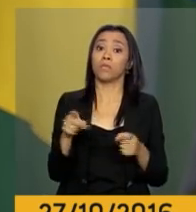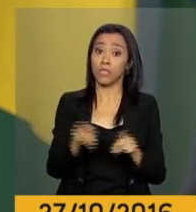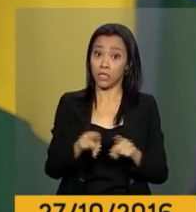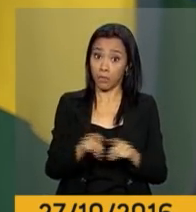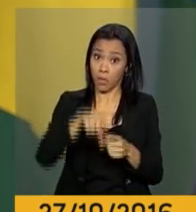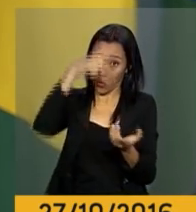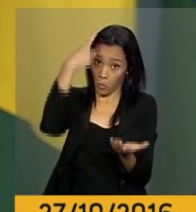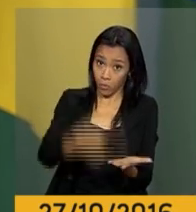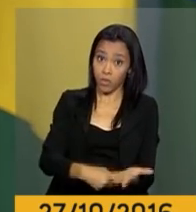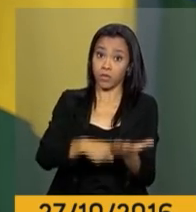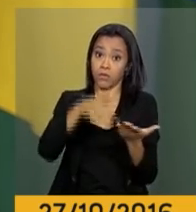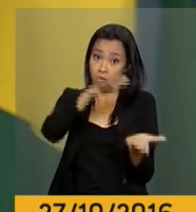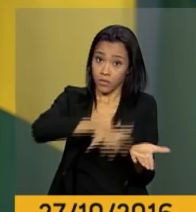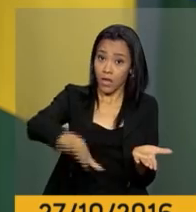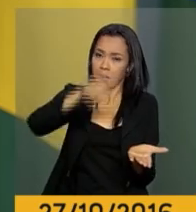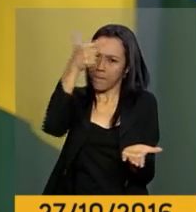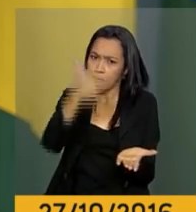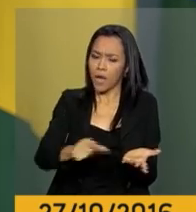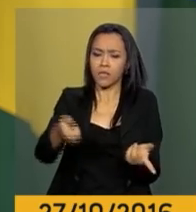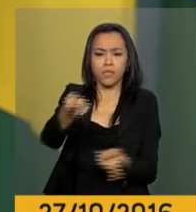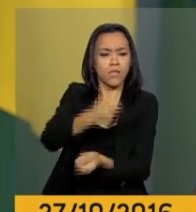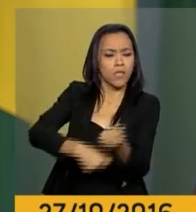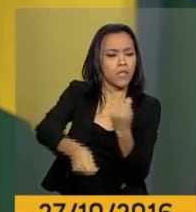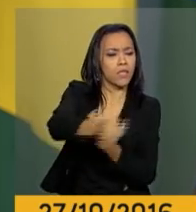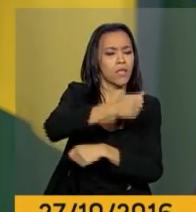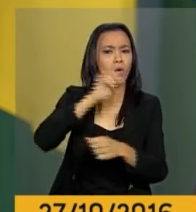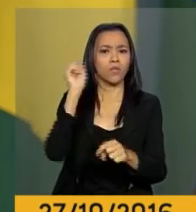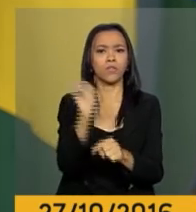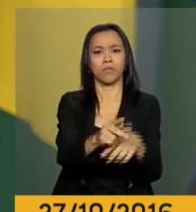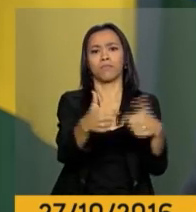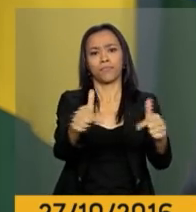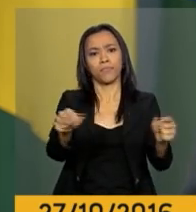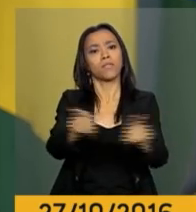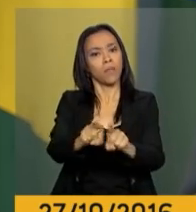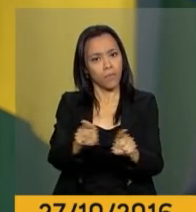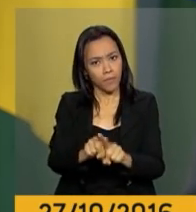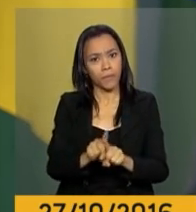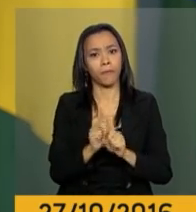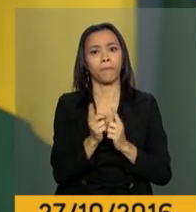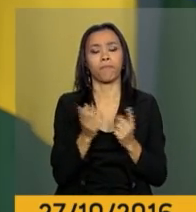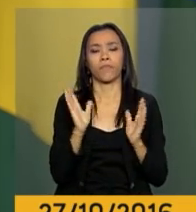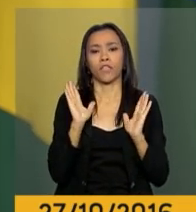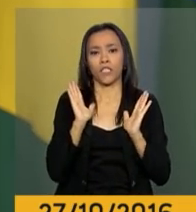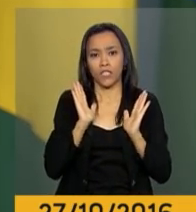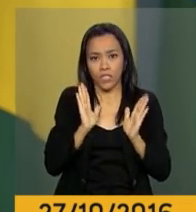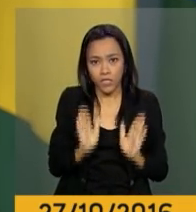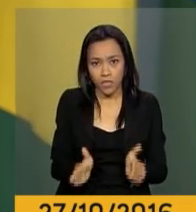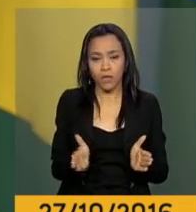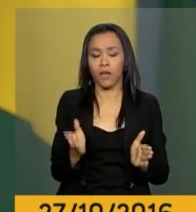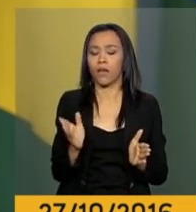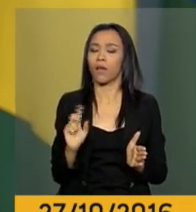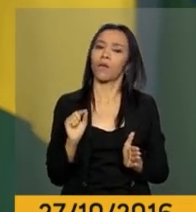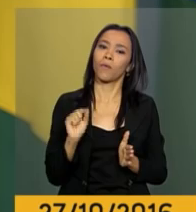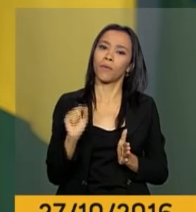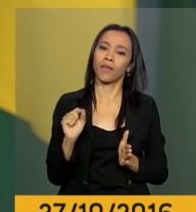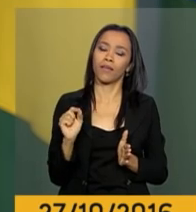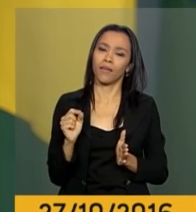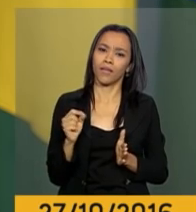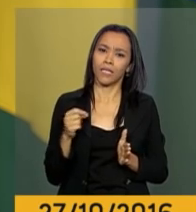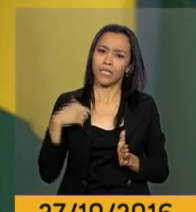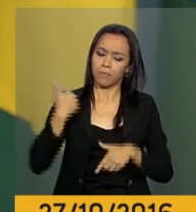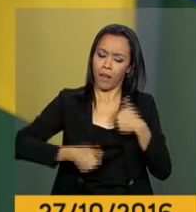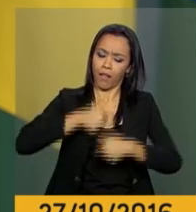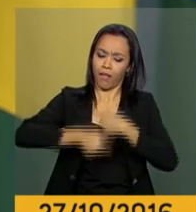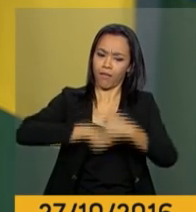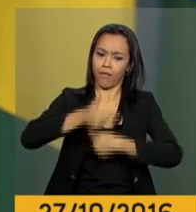racionais significam mais negócios e mais empregos. Já estamos, portanto, trilhando o caminho de